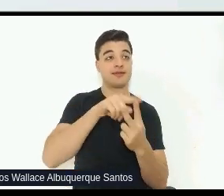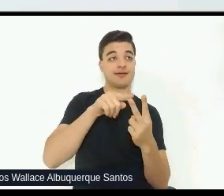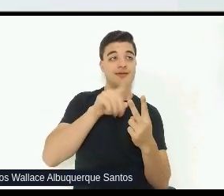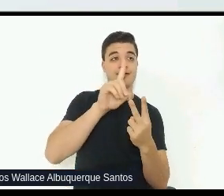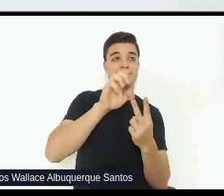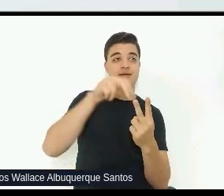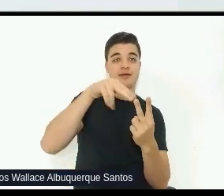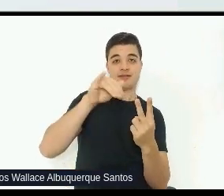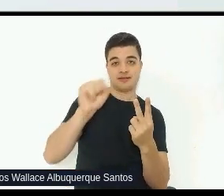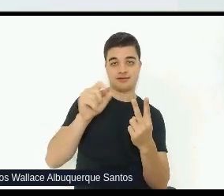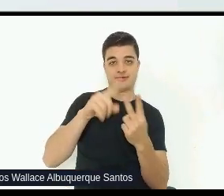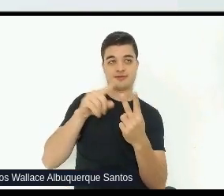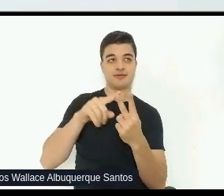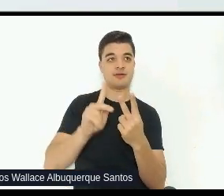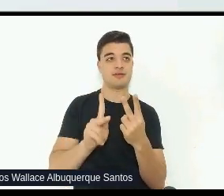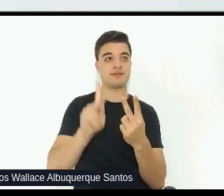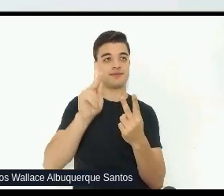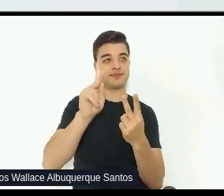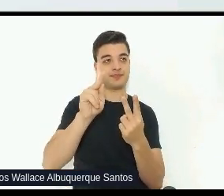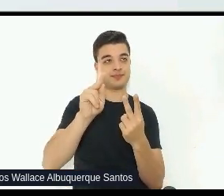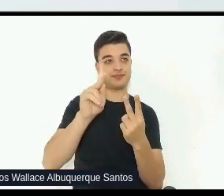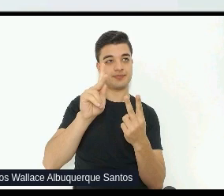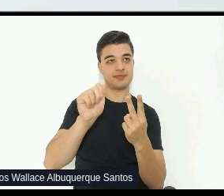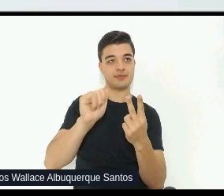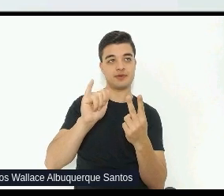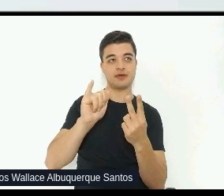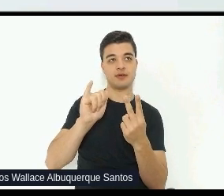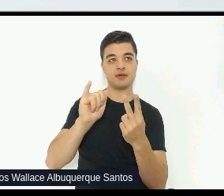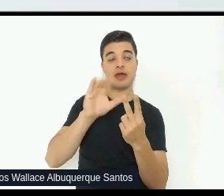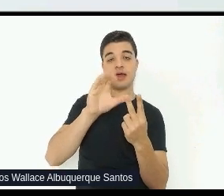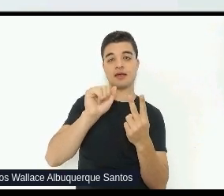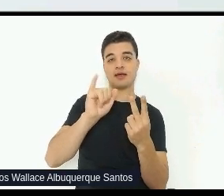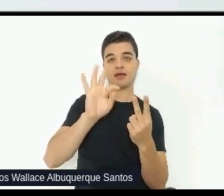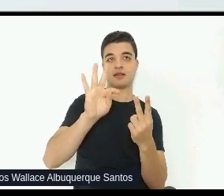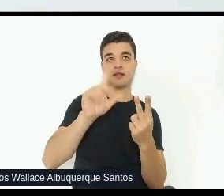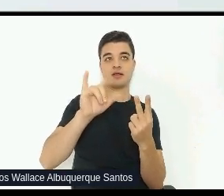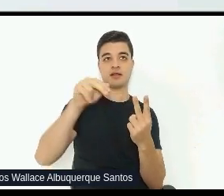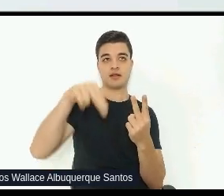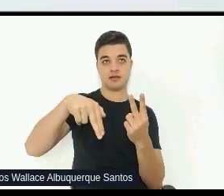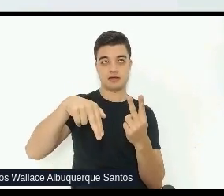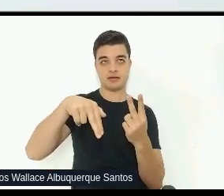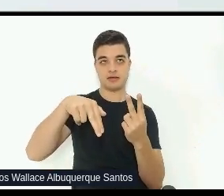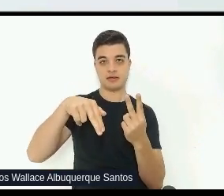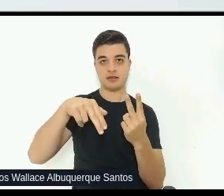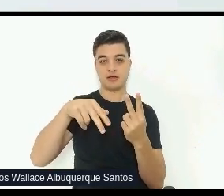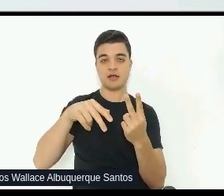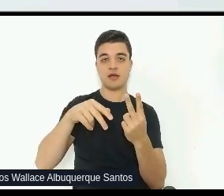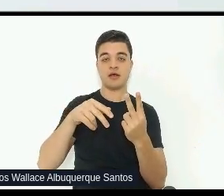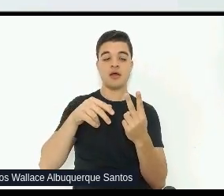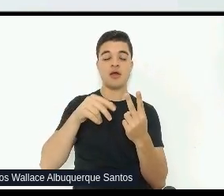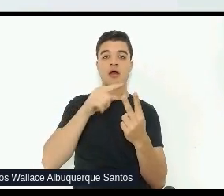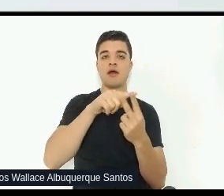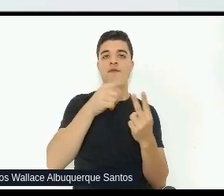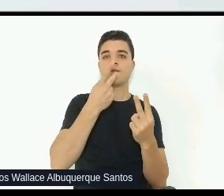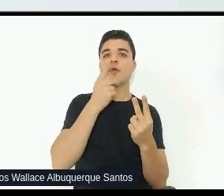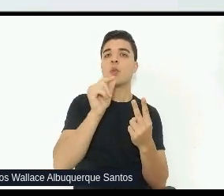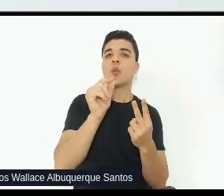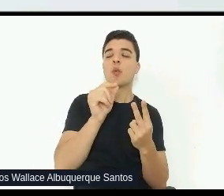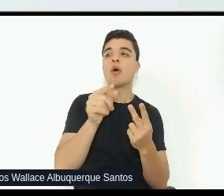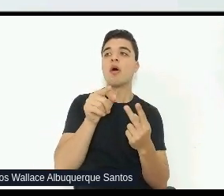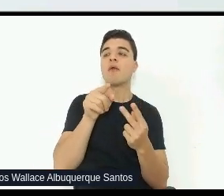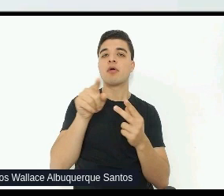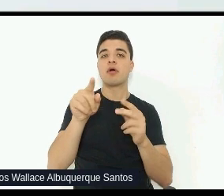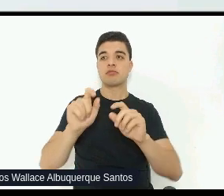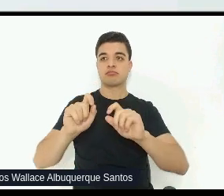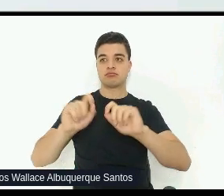você comece pensando na avaliação. O que você quer analisar? Você não precisa analisar só uma interface pronta, uma interface